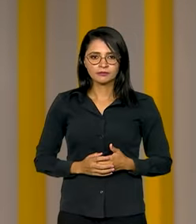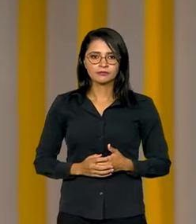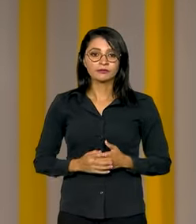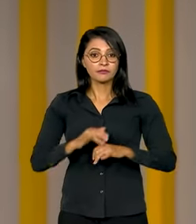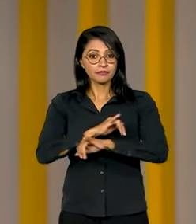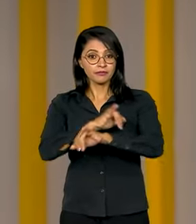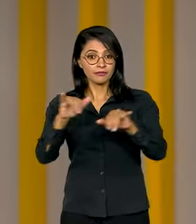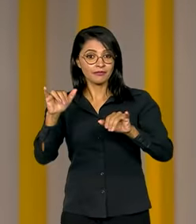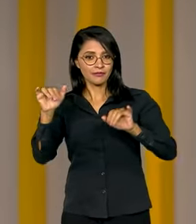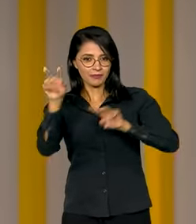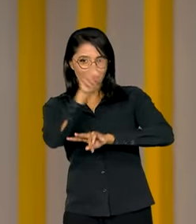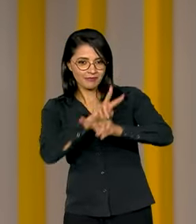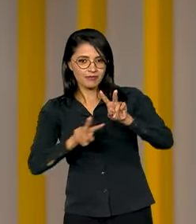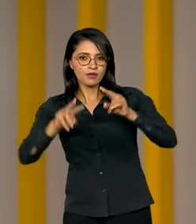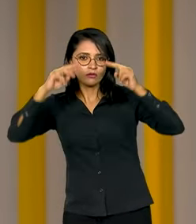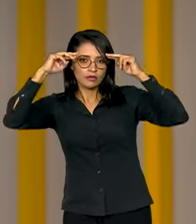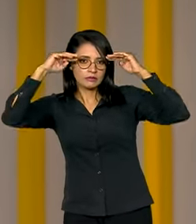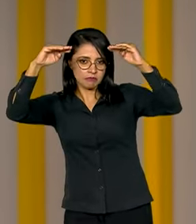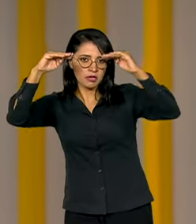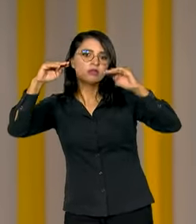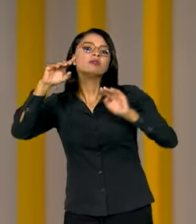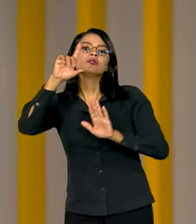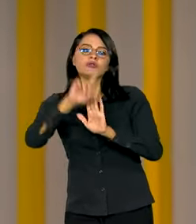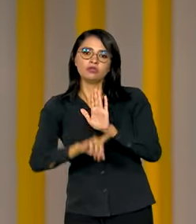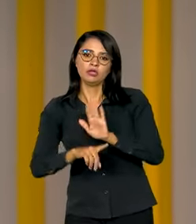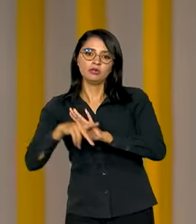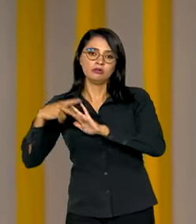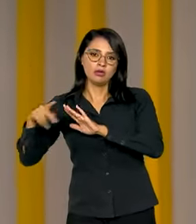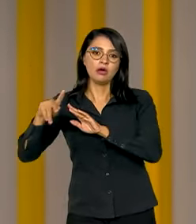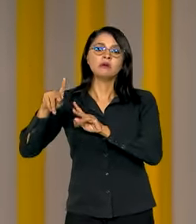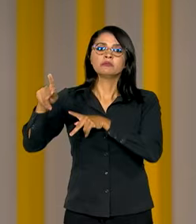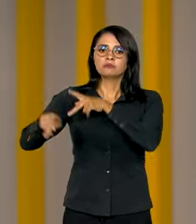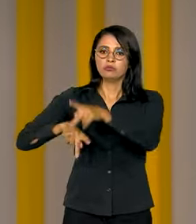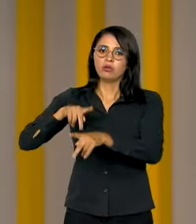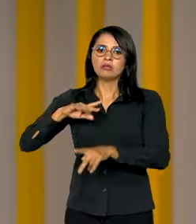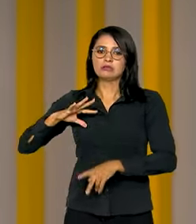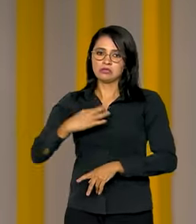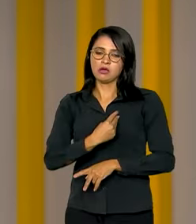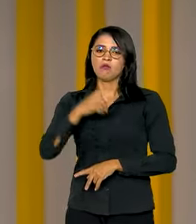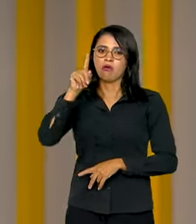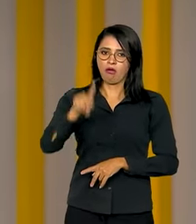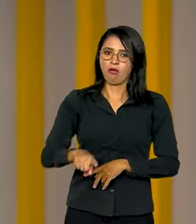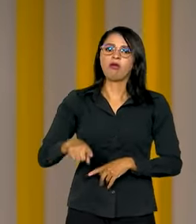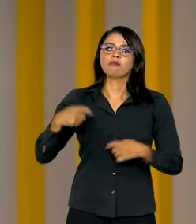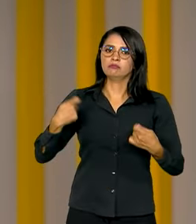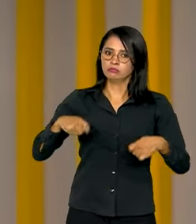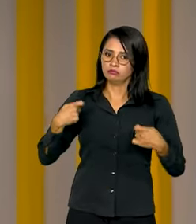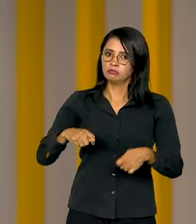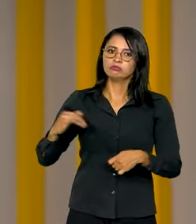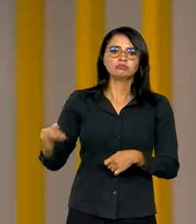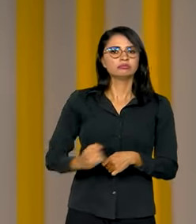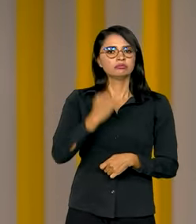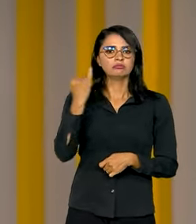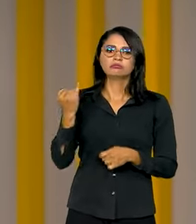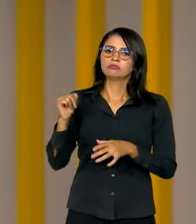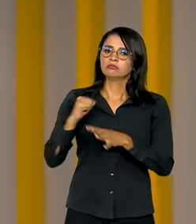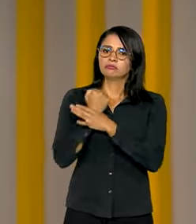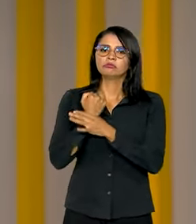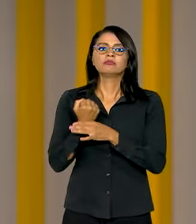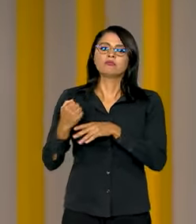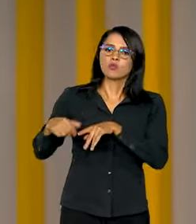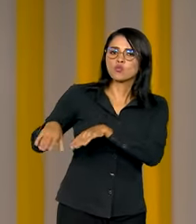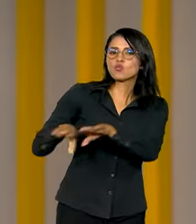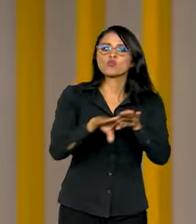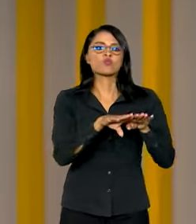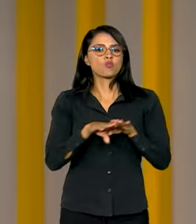Promover a visibilidade e o respeito aos direitos da população trans é uma das ações necessárias para garantir a equidade nas questões